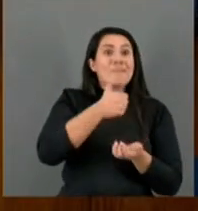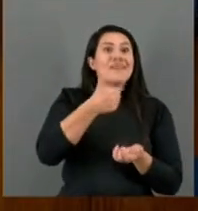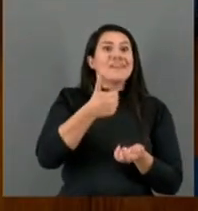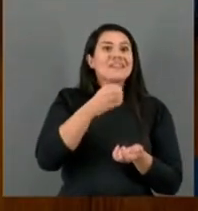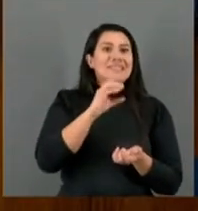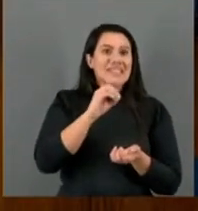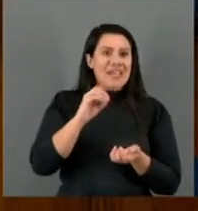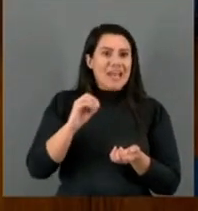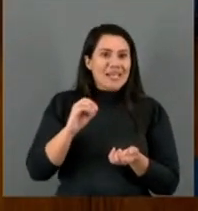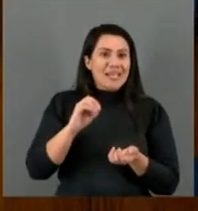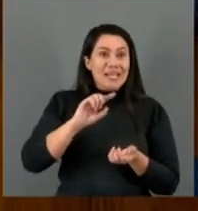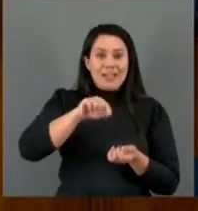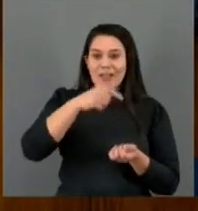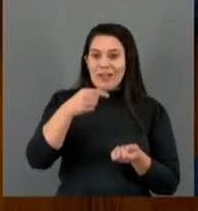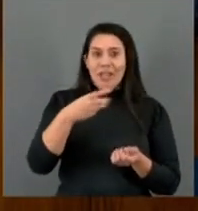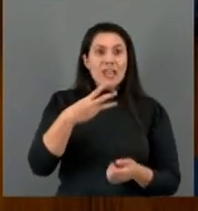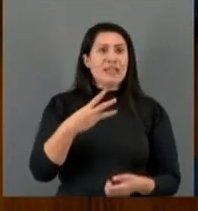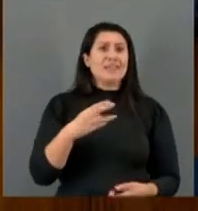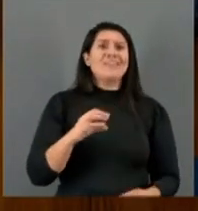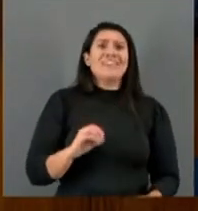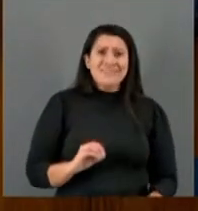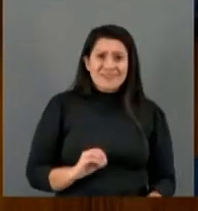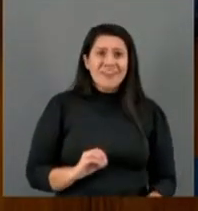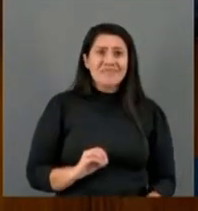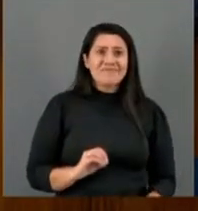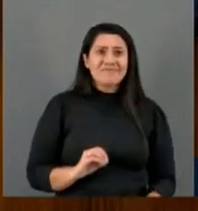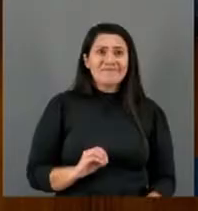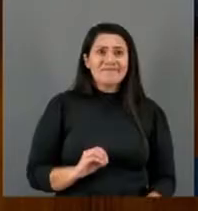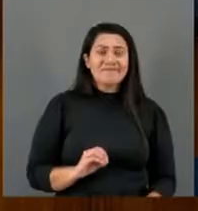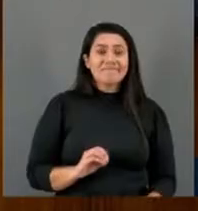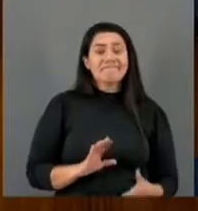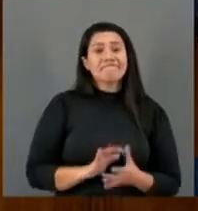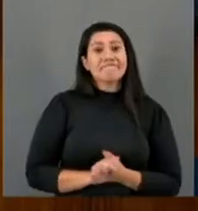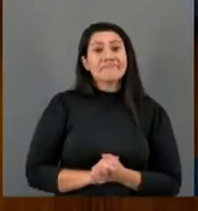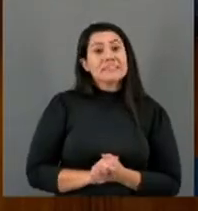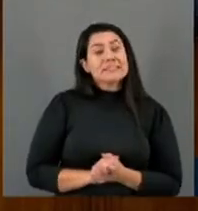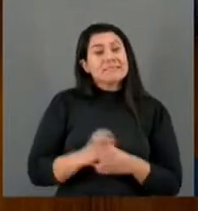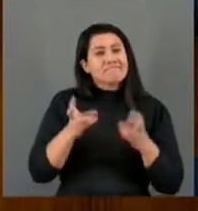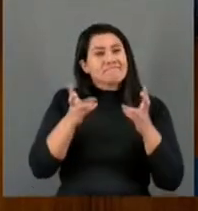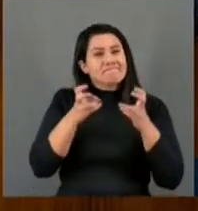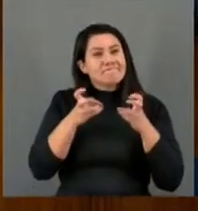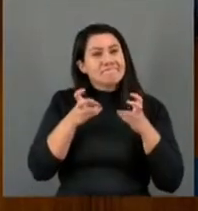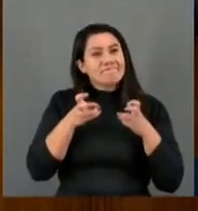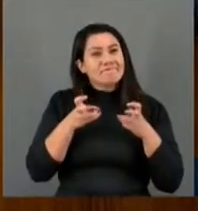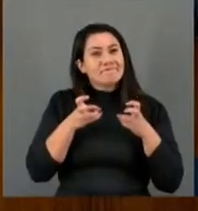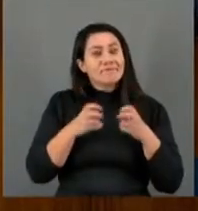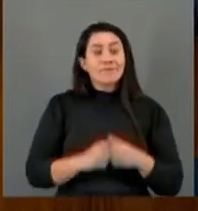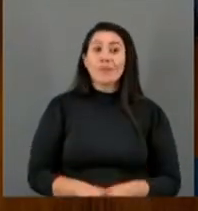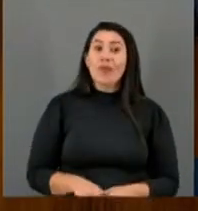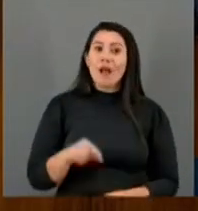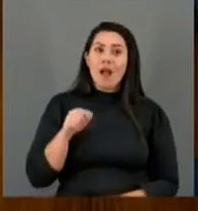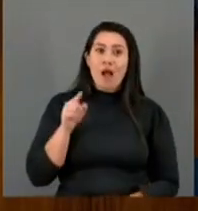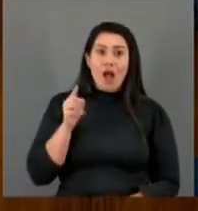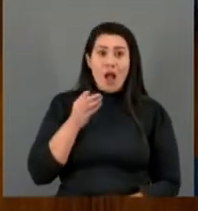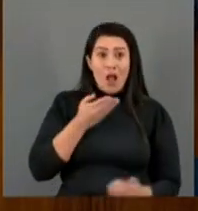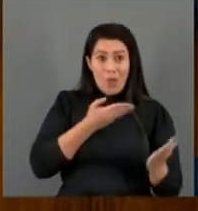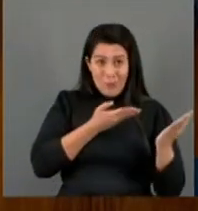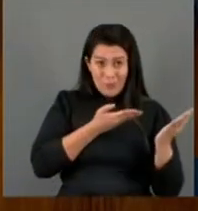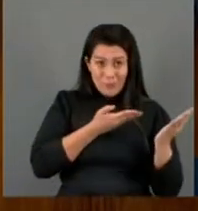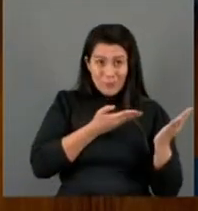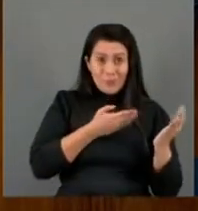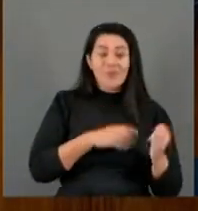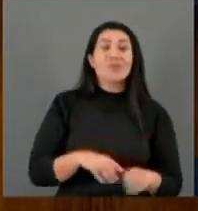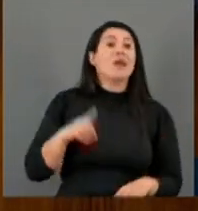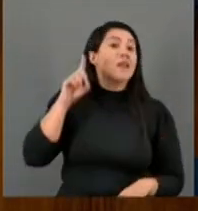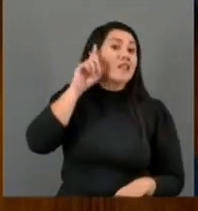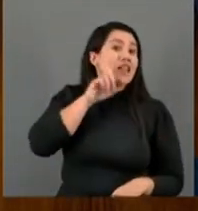Já tivemos inflação superior a 70% ao mês no passado. Vejam bem, nos Estados Unidos, comparando aqui com a